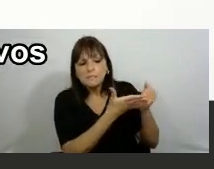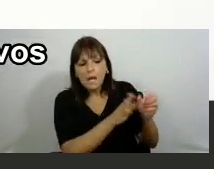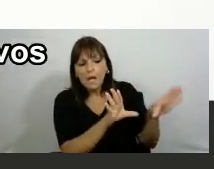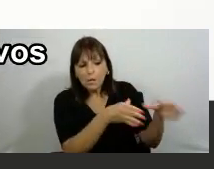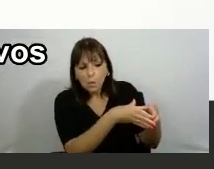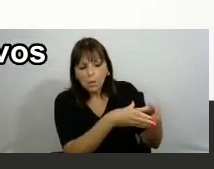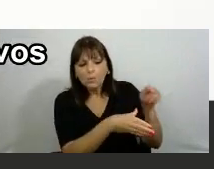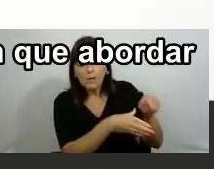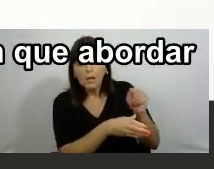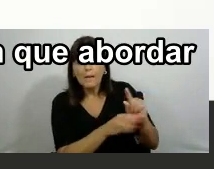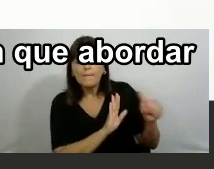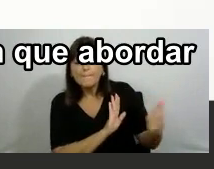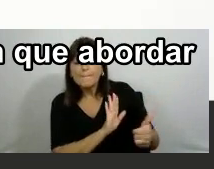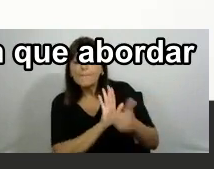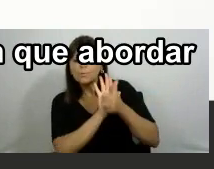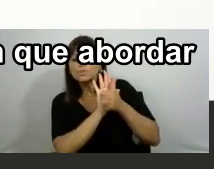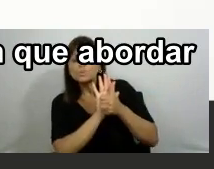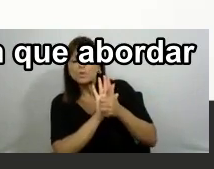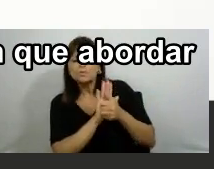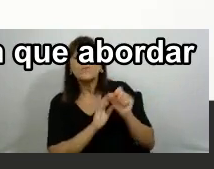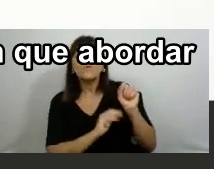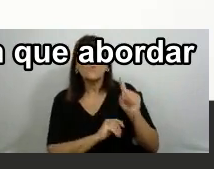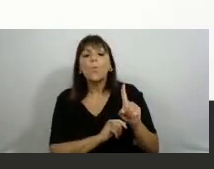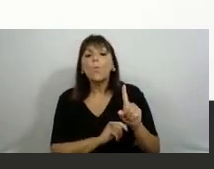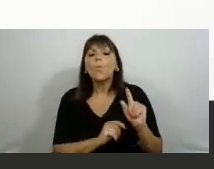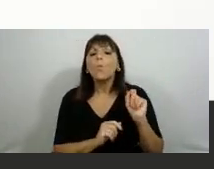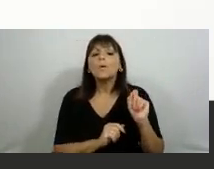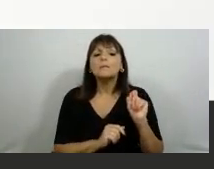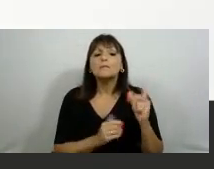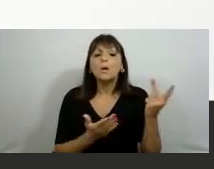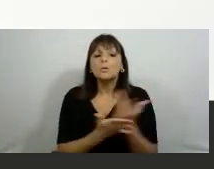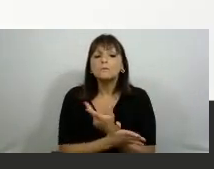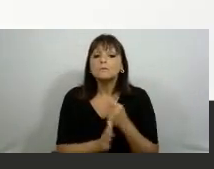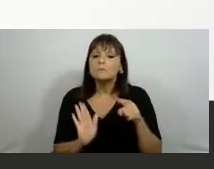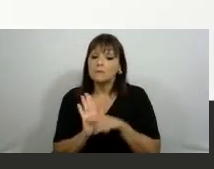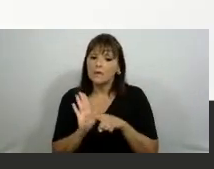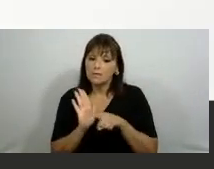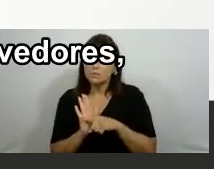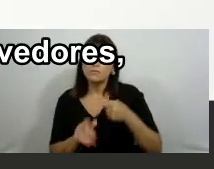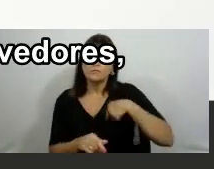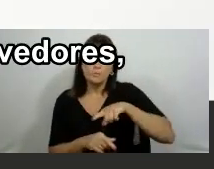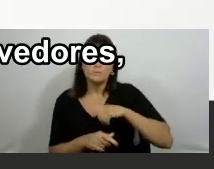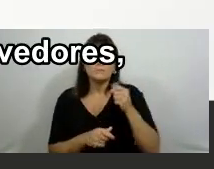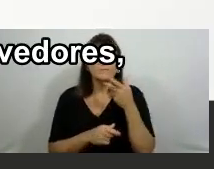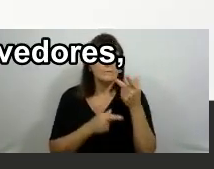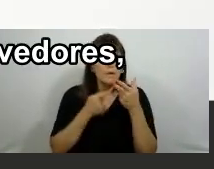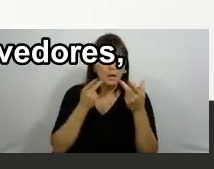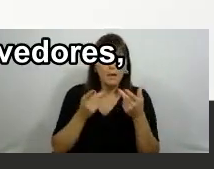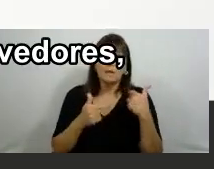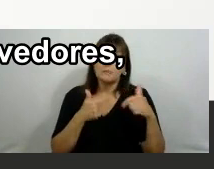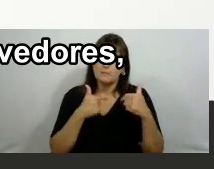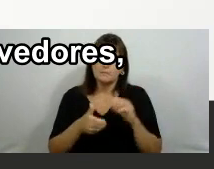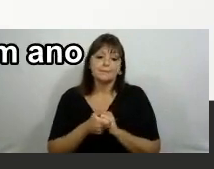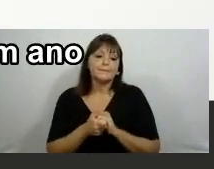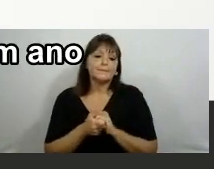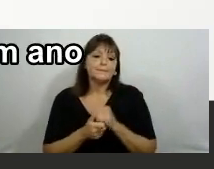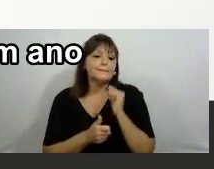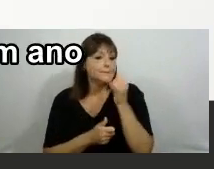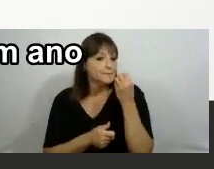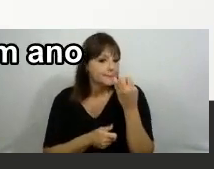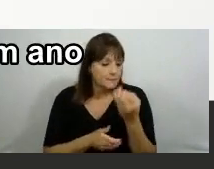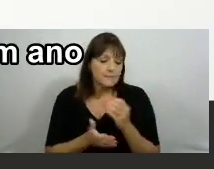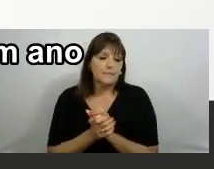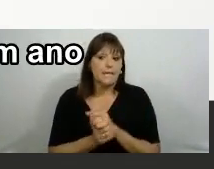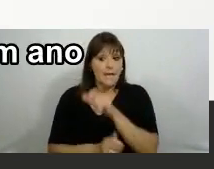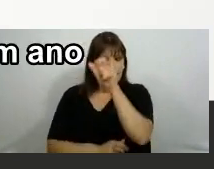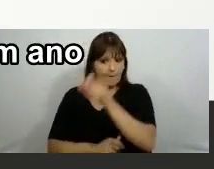novos fatores negativos estão acontecendo e que a gente tem que abordar e trabalhar, tá? Aí vem a narrativa dos desenvolvedores. O